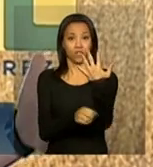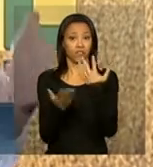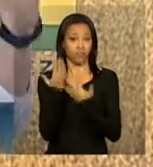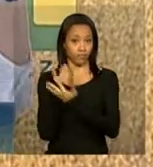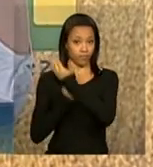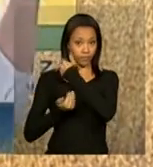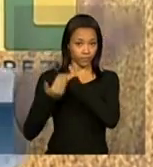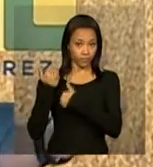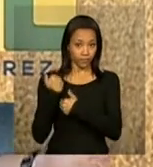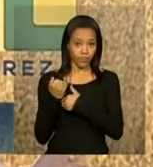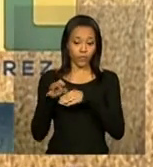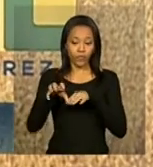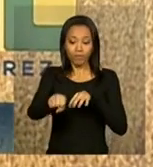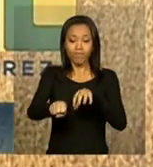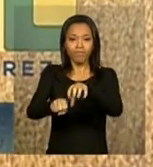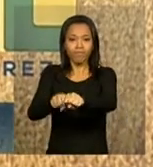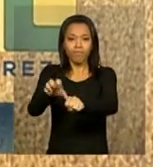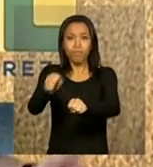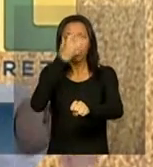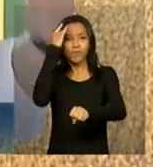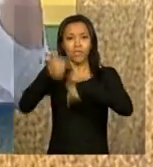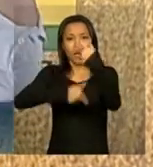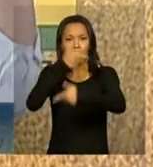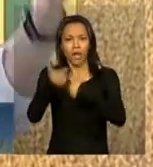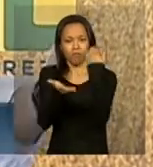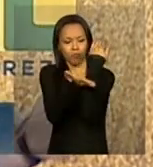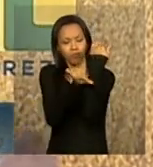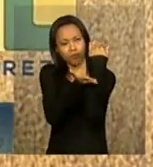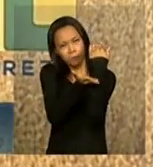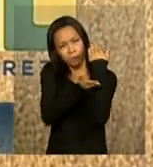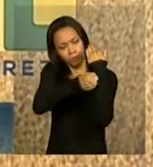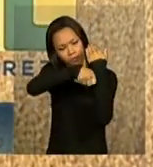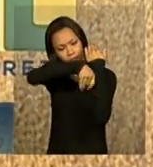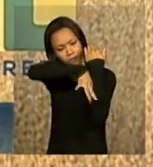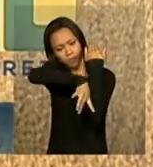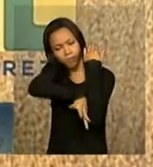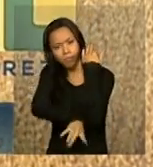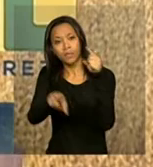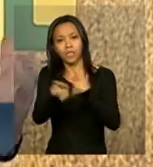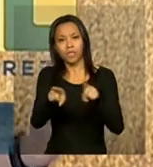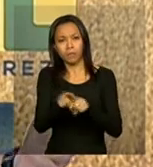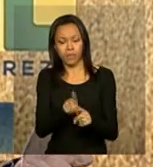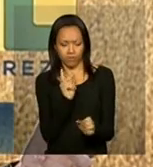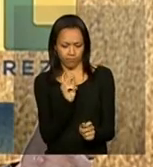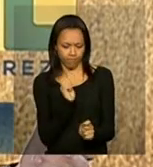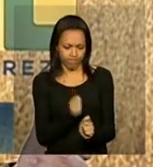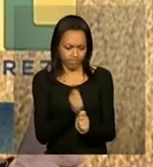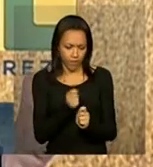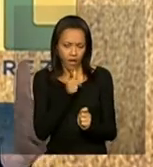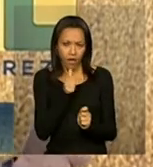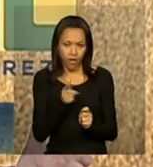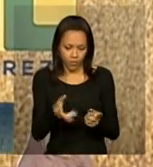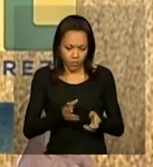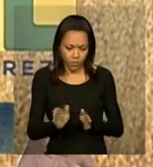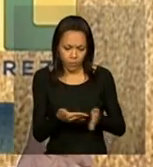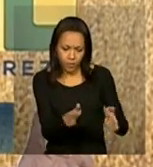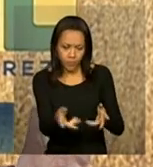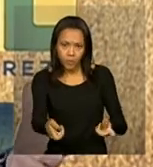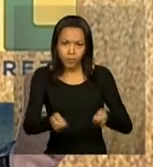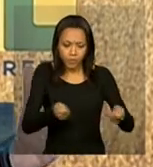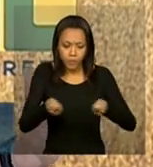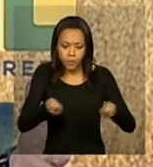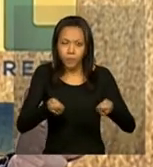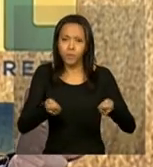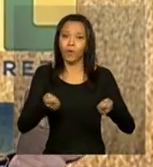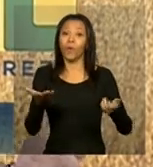colonizadas por extrativistas, as regiões de garimpo, que também foram colonizadas por extrativistas, hoje